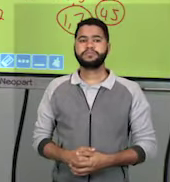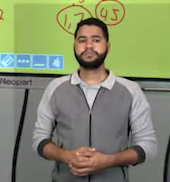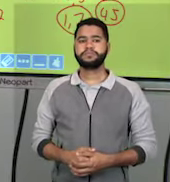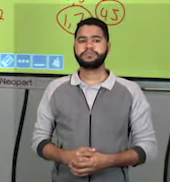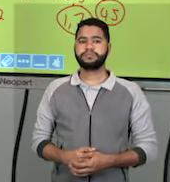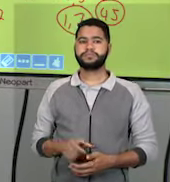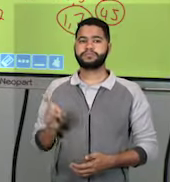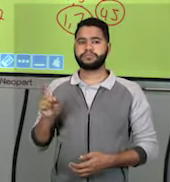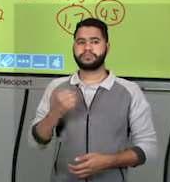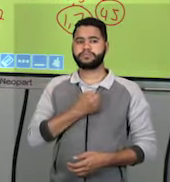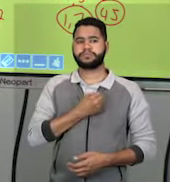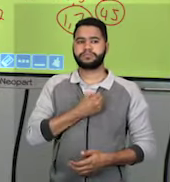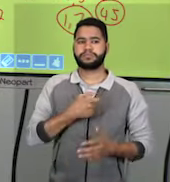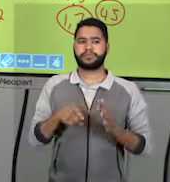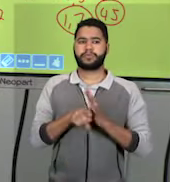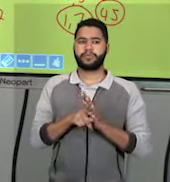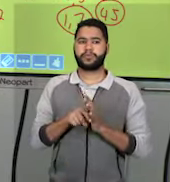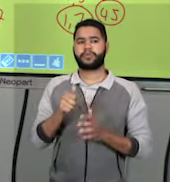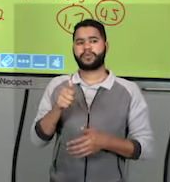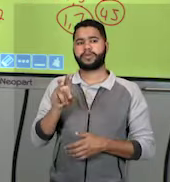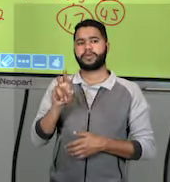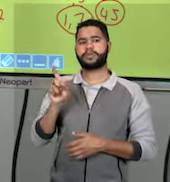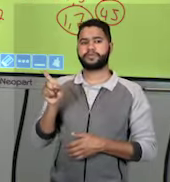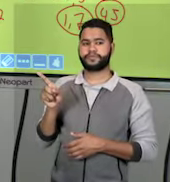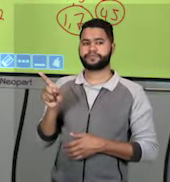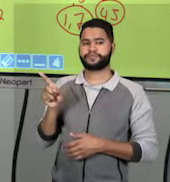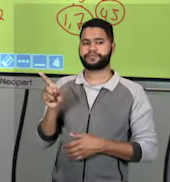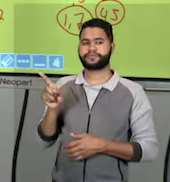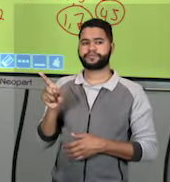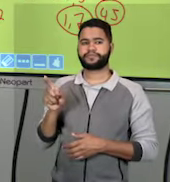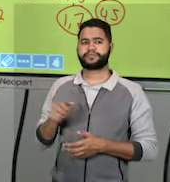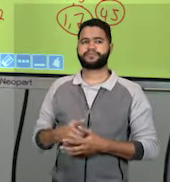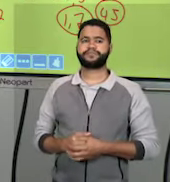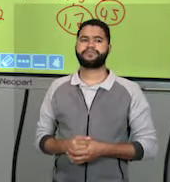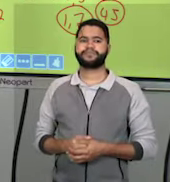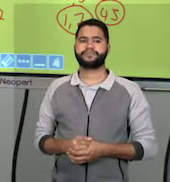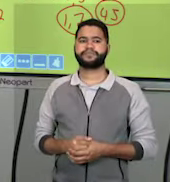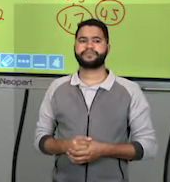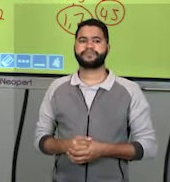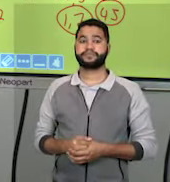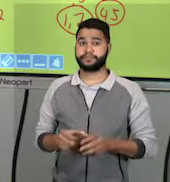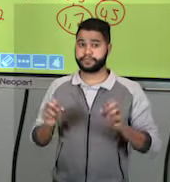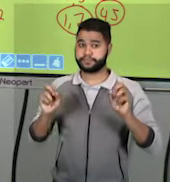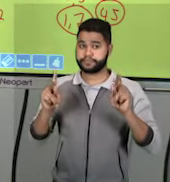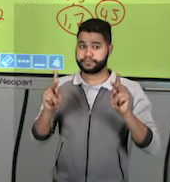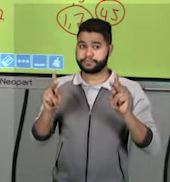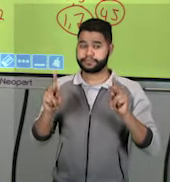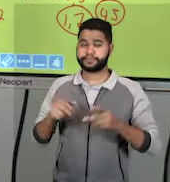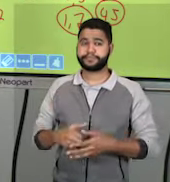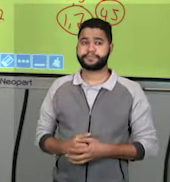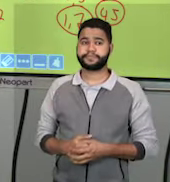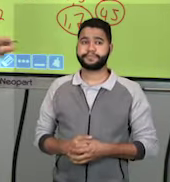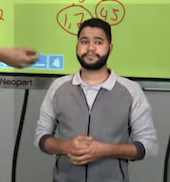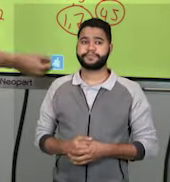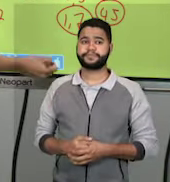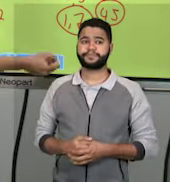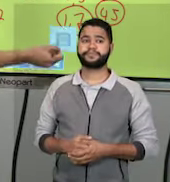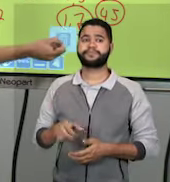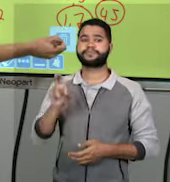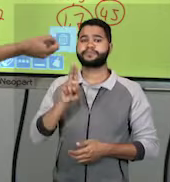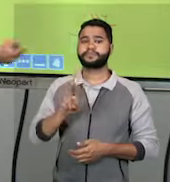é esse valor e o log de 15 é esse valor. Ok? Então, vou